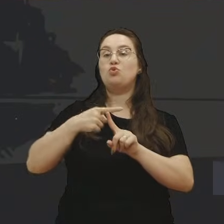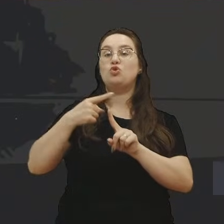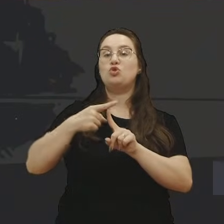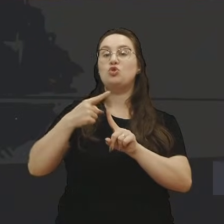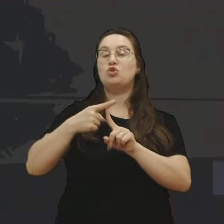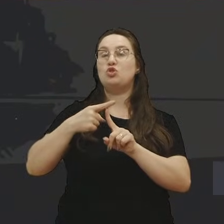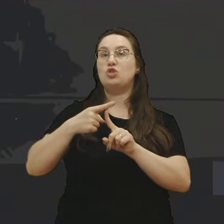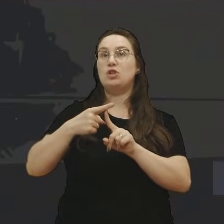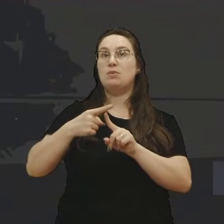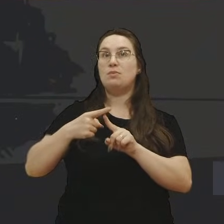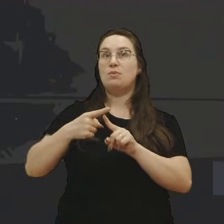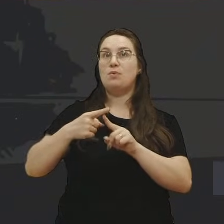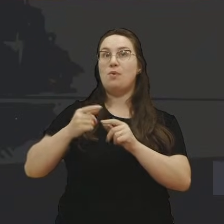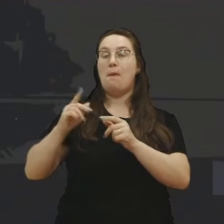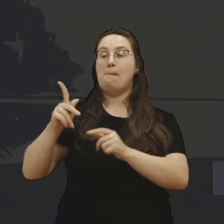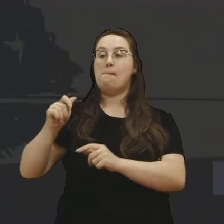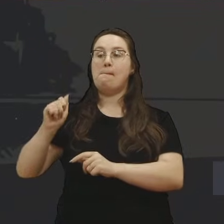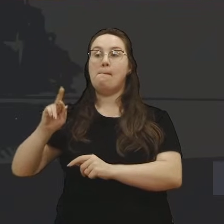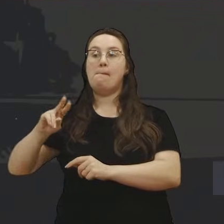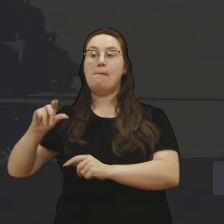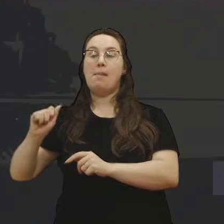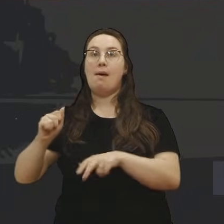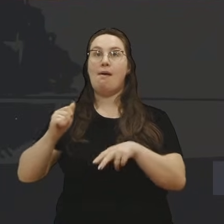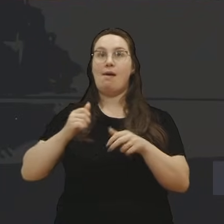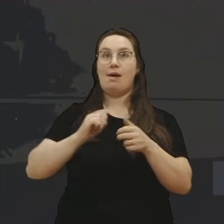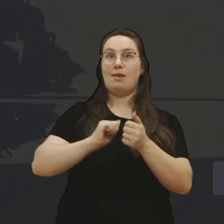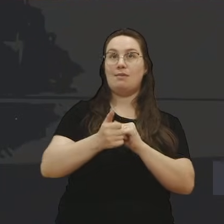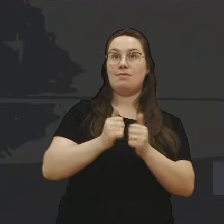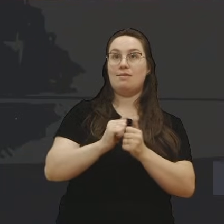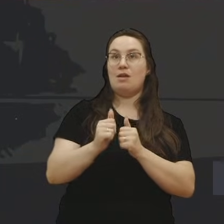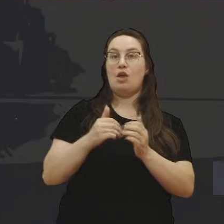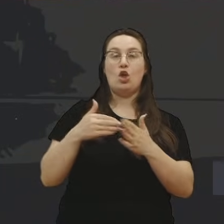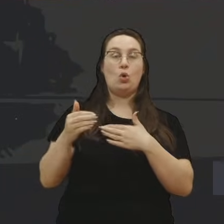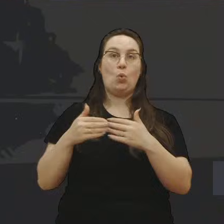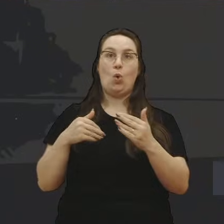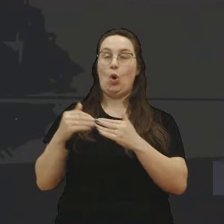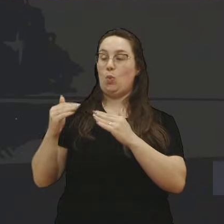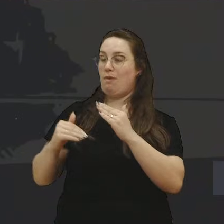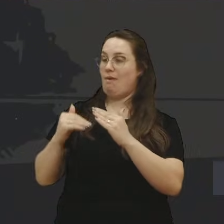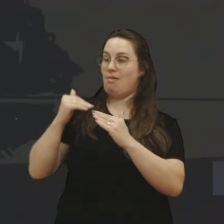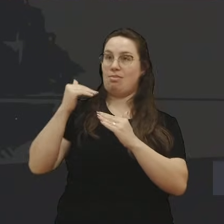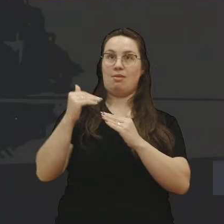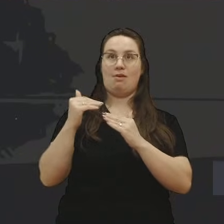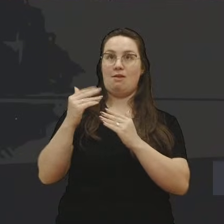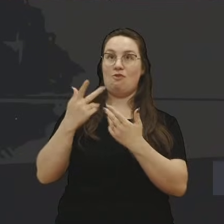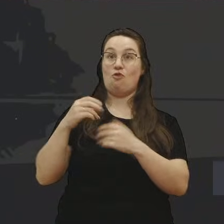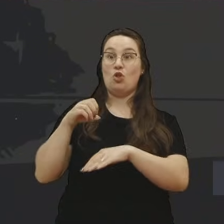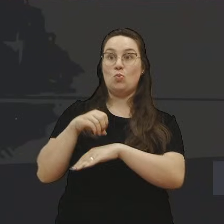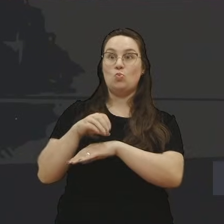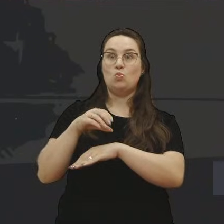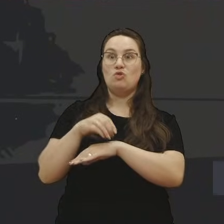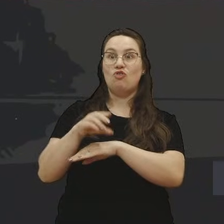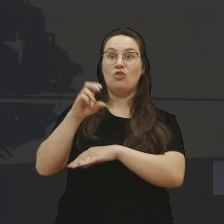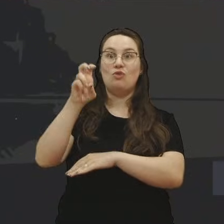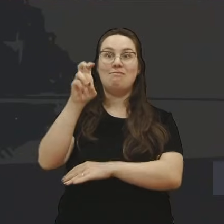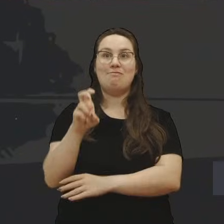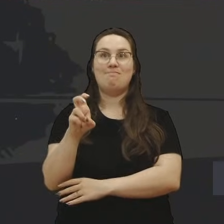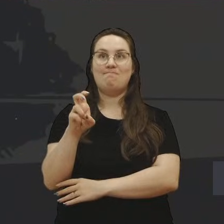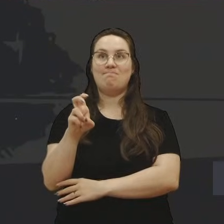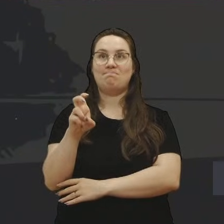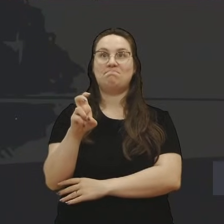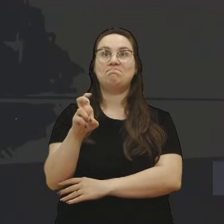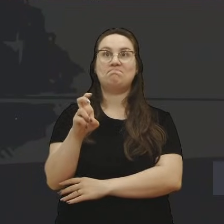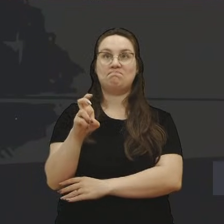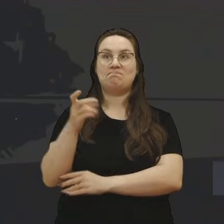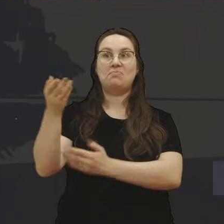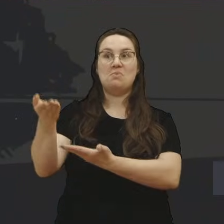conquistado resultados expressivos em qualquer nível. Foram 5 indicações nesta categoria.